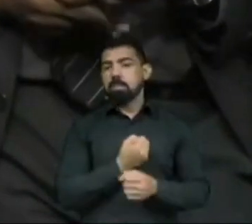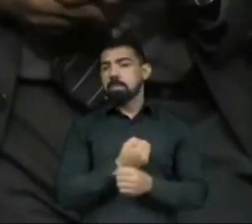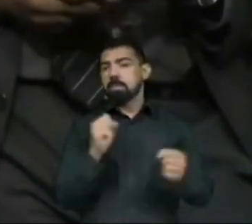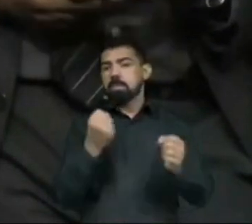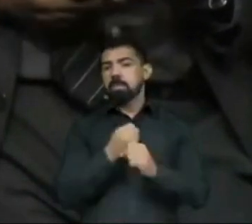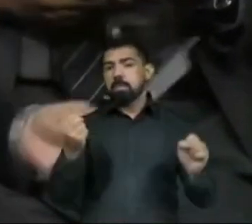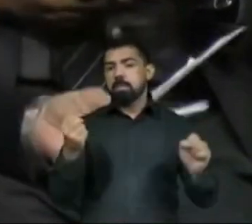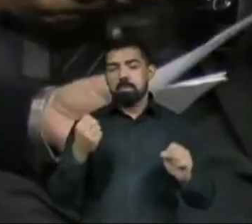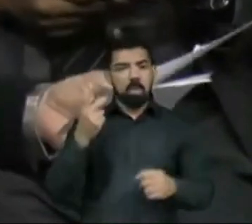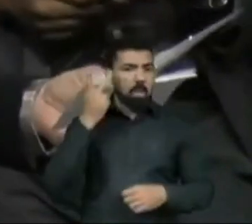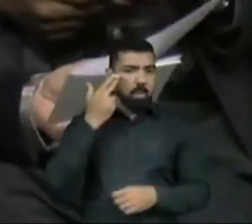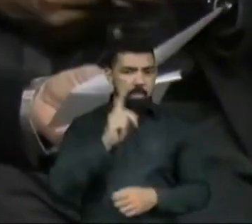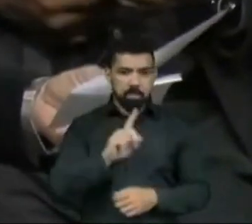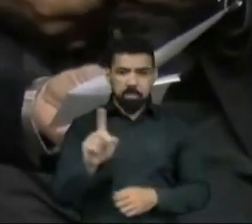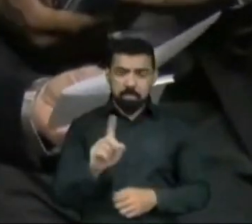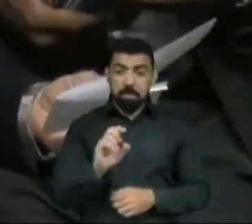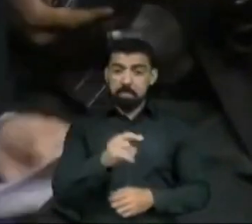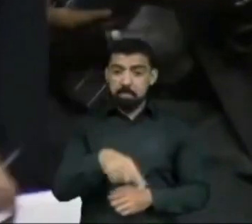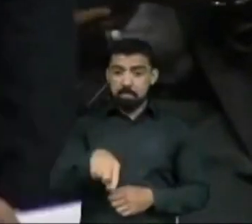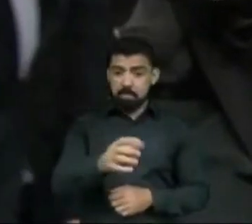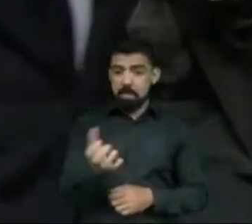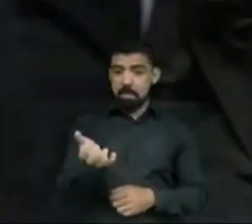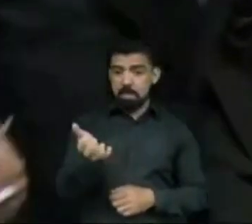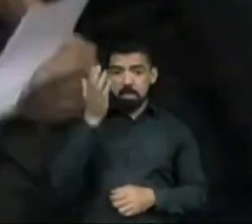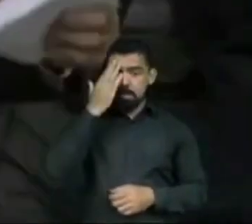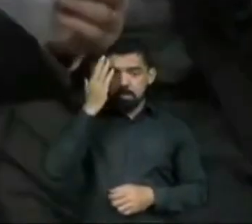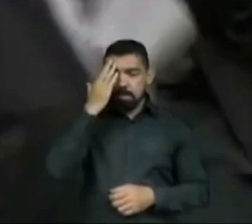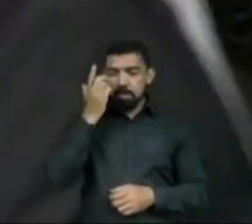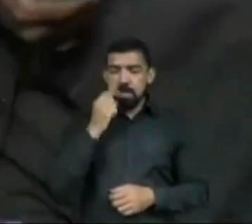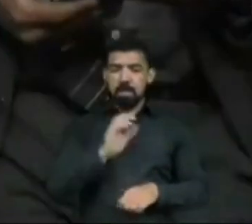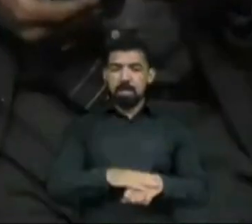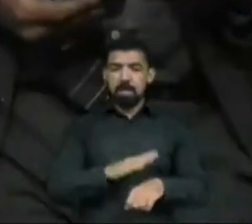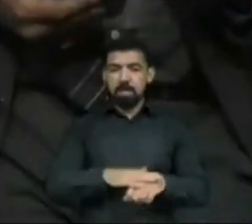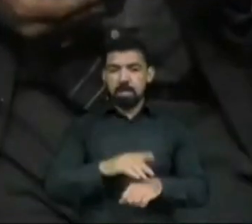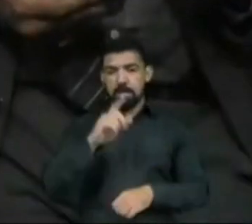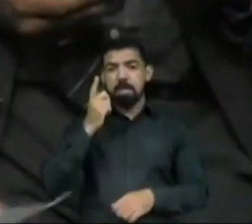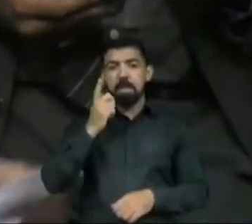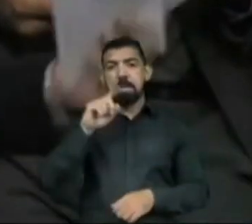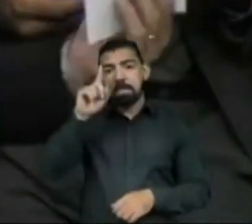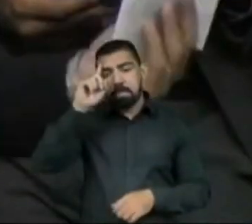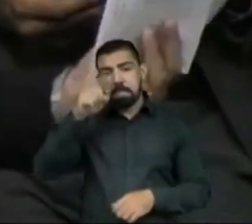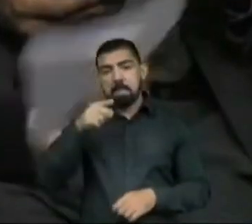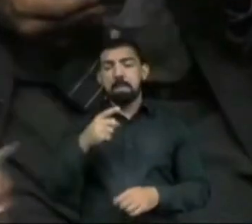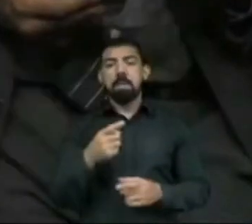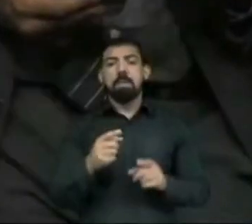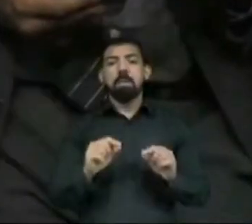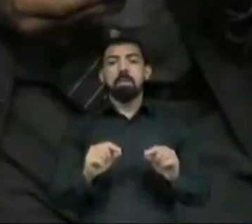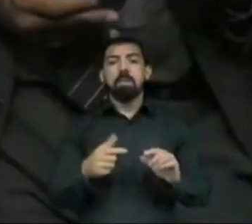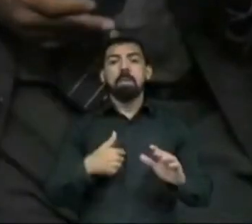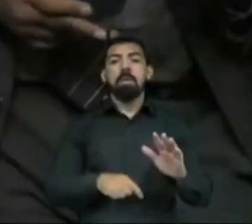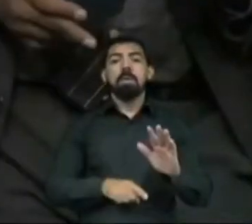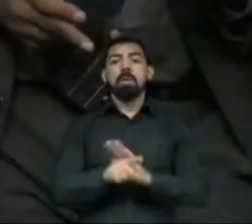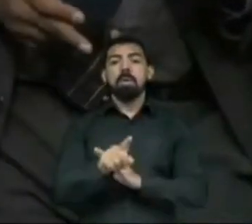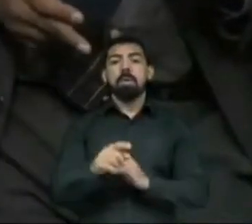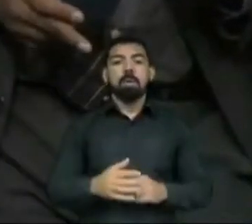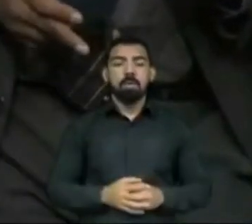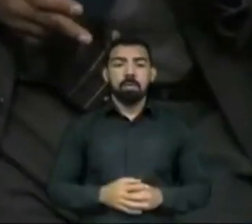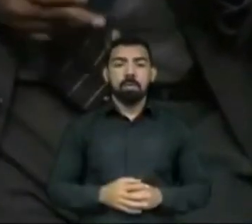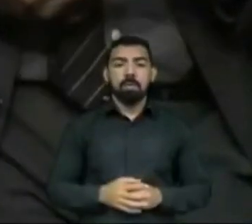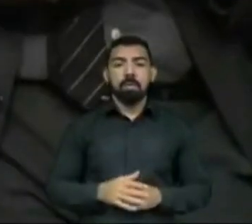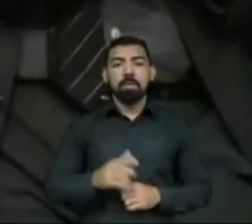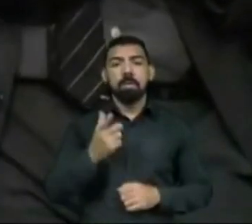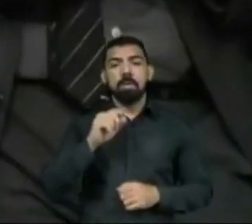fora do comum. Agora, se querem saber quem mandou matar Marielle, Eis aí a minha pergunta para todos. Quem